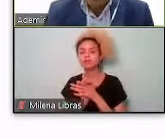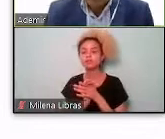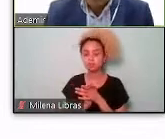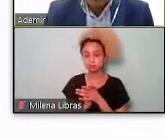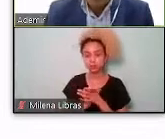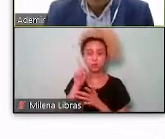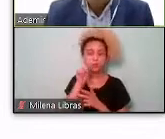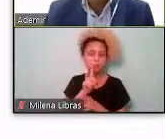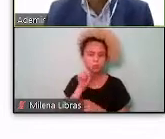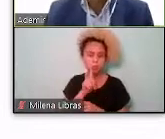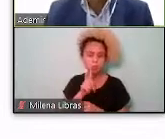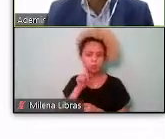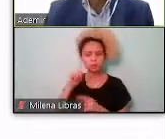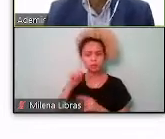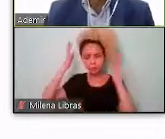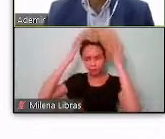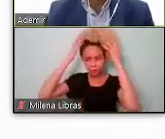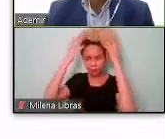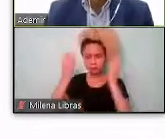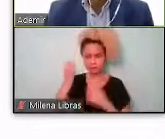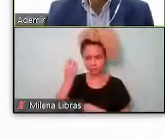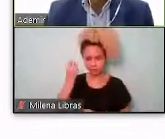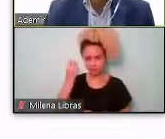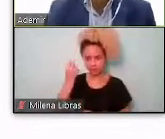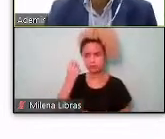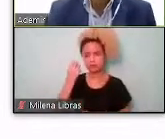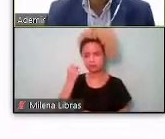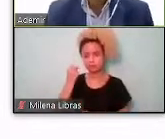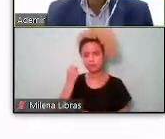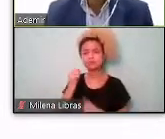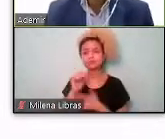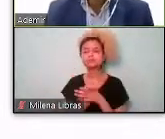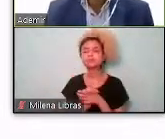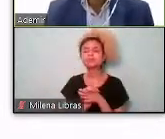cabelos grisalhos, né? Já chegando a branco.